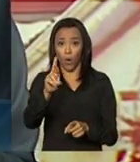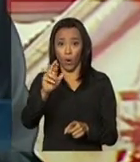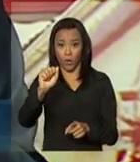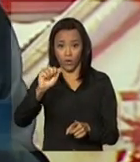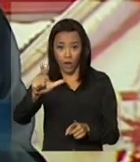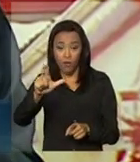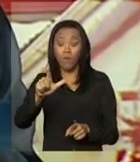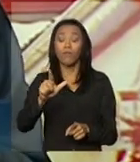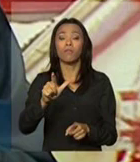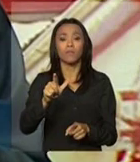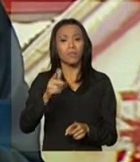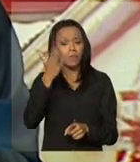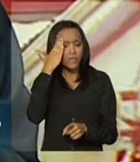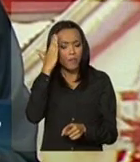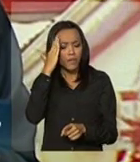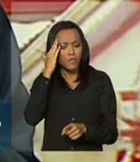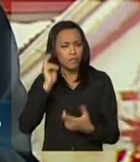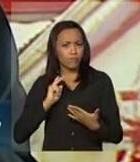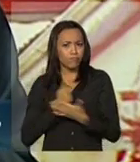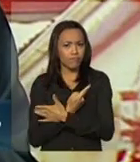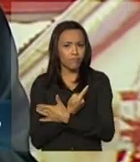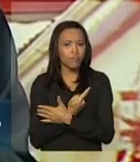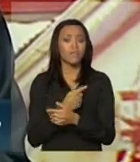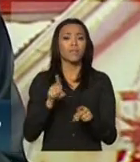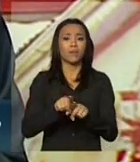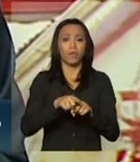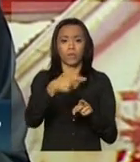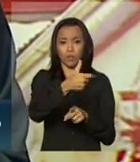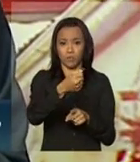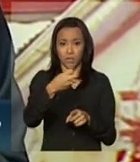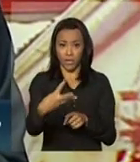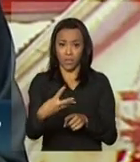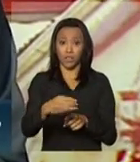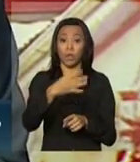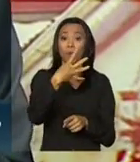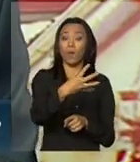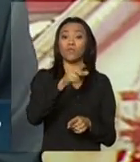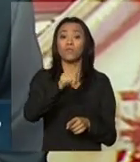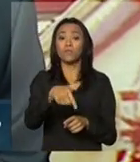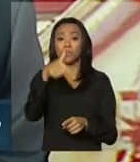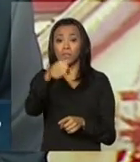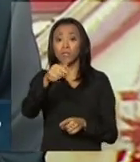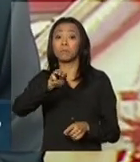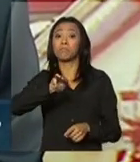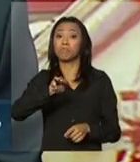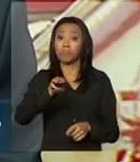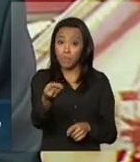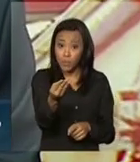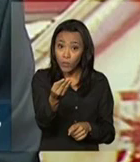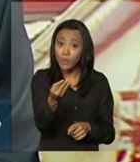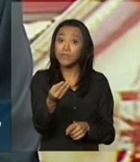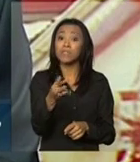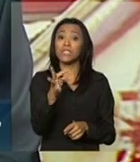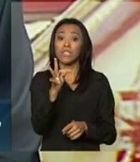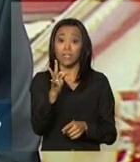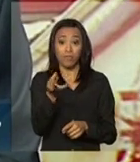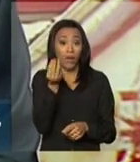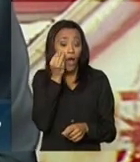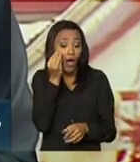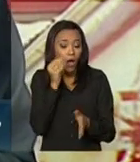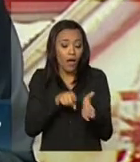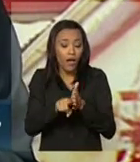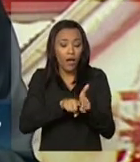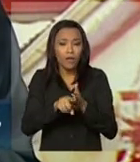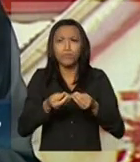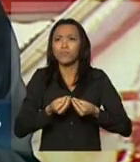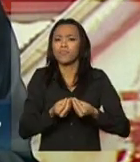autoteste. Nós distribuímos aí, em 2013, 4,7 milhões desses testes rápidos para toda a rede